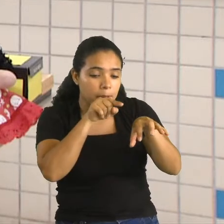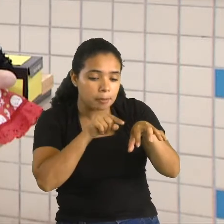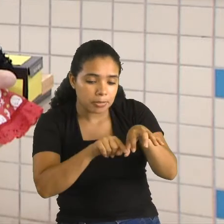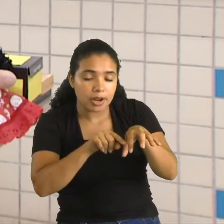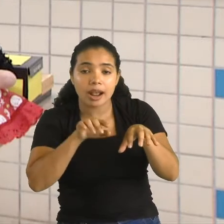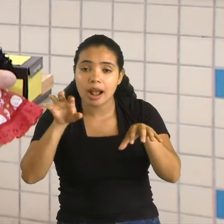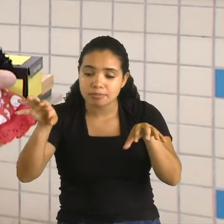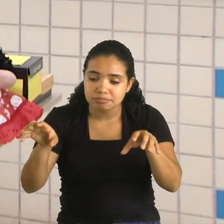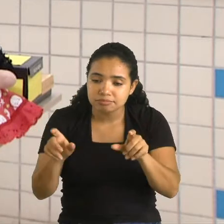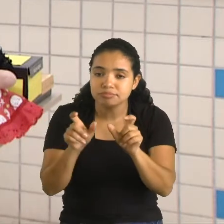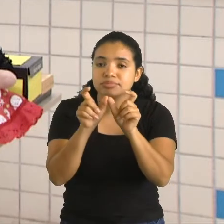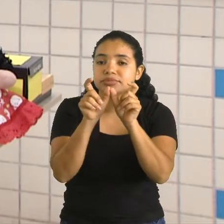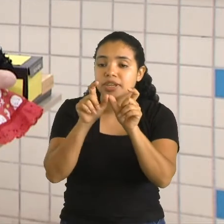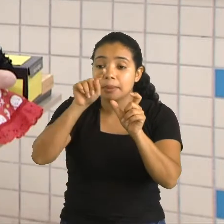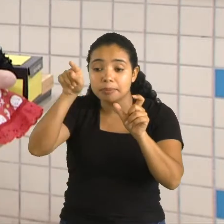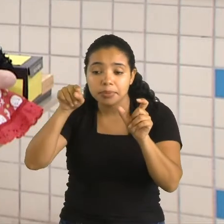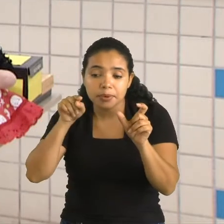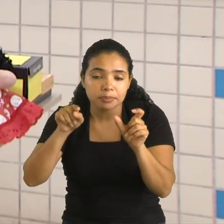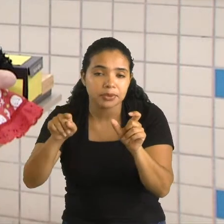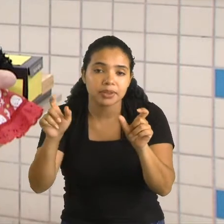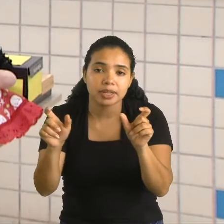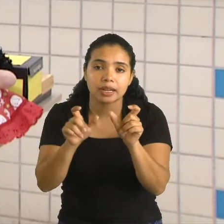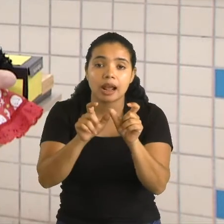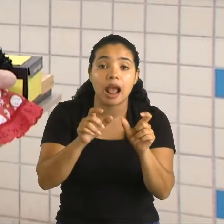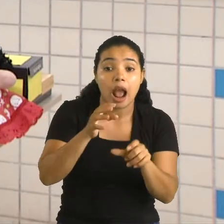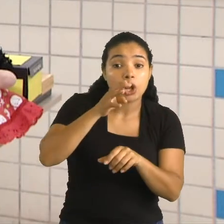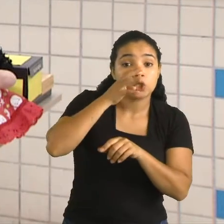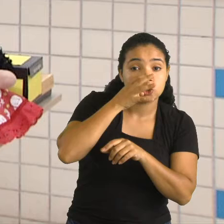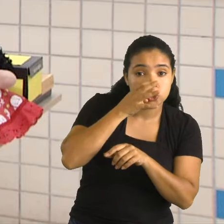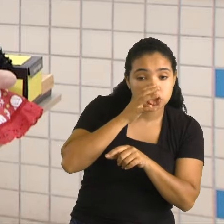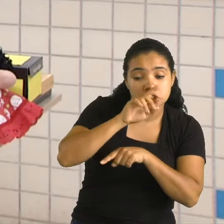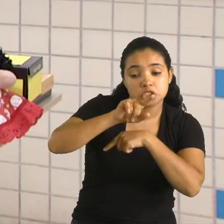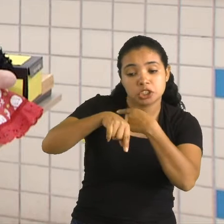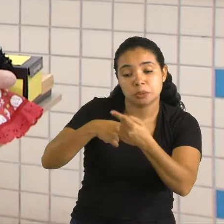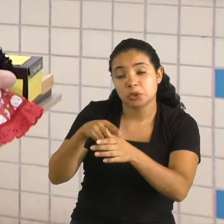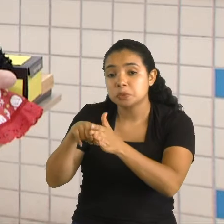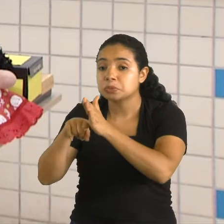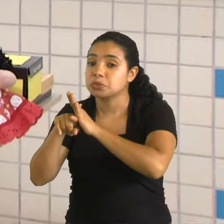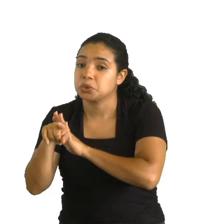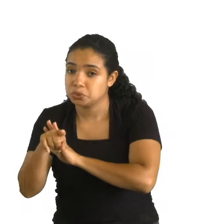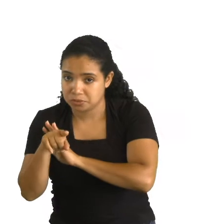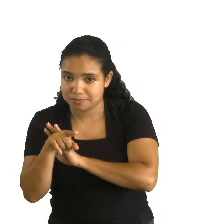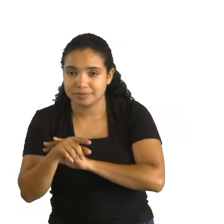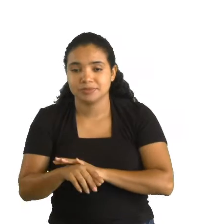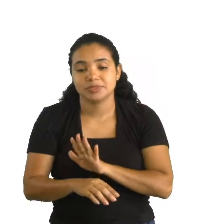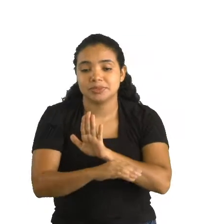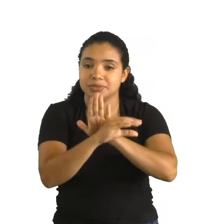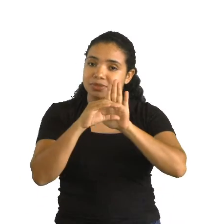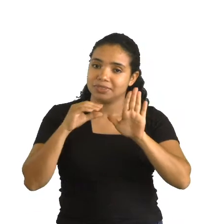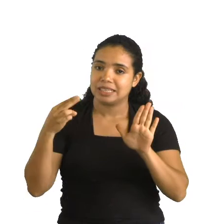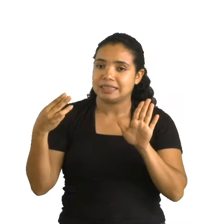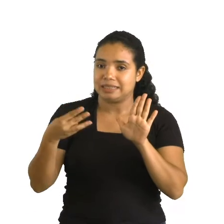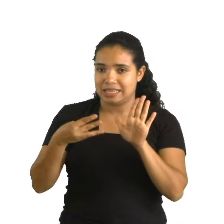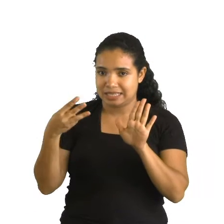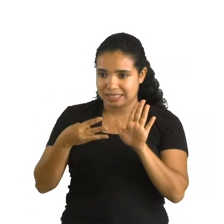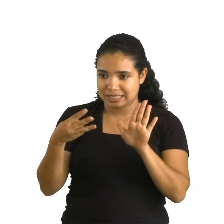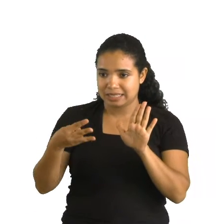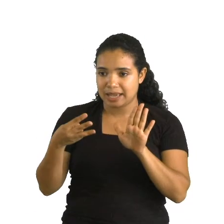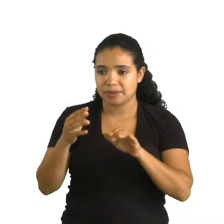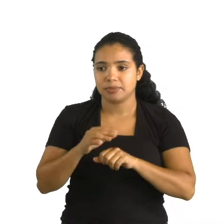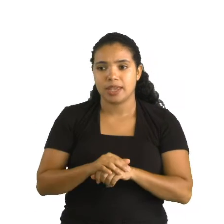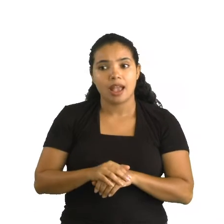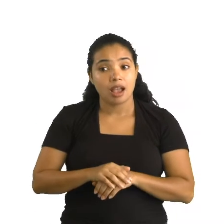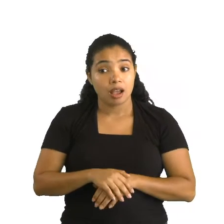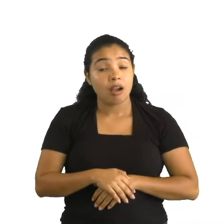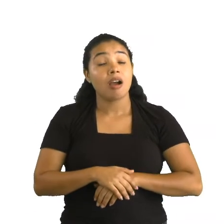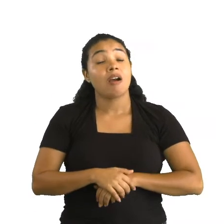e interrogação, admiração e pergunta. Podemos ir para outra frase? Então, vamos lá. Ah,